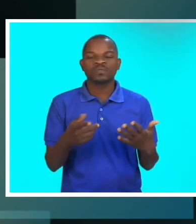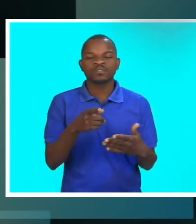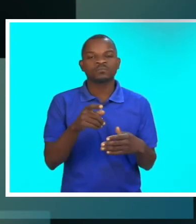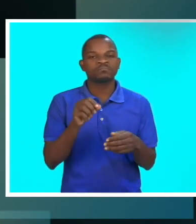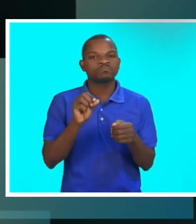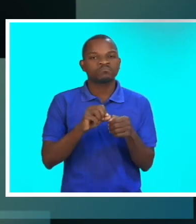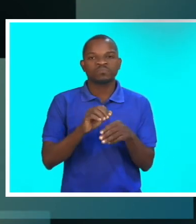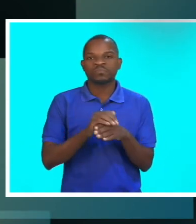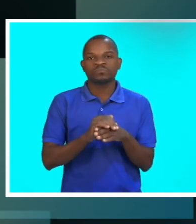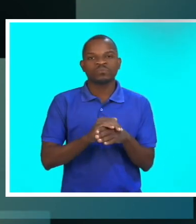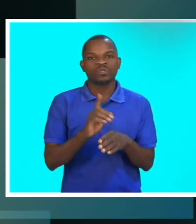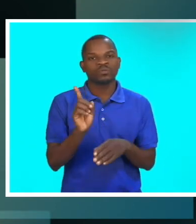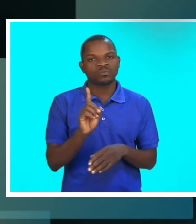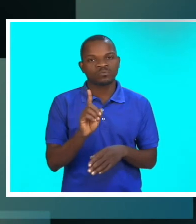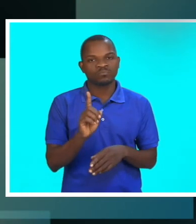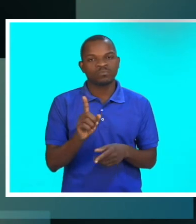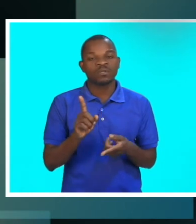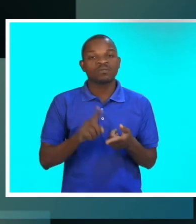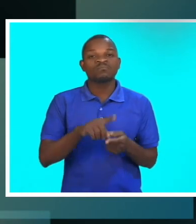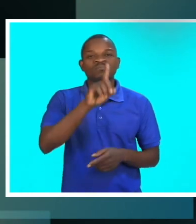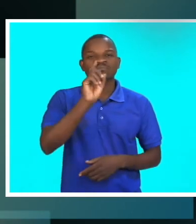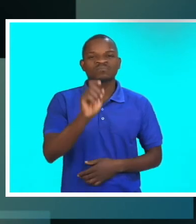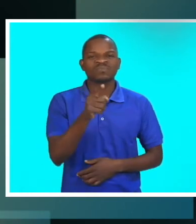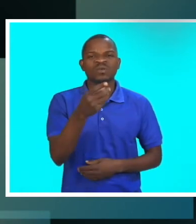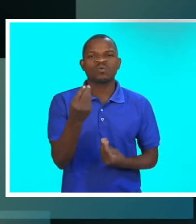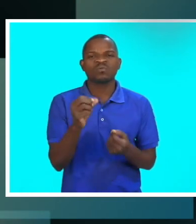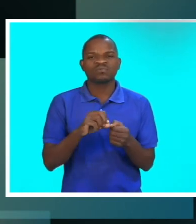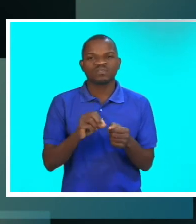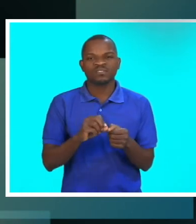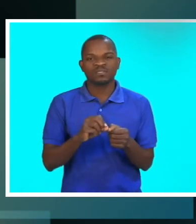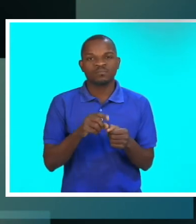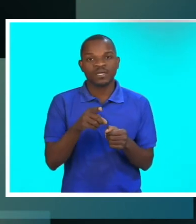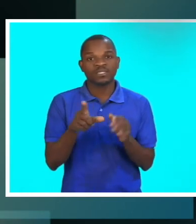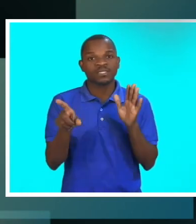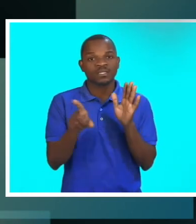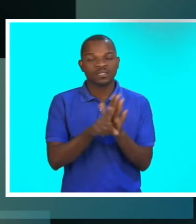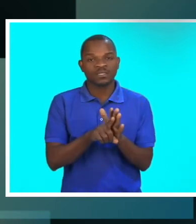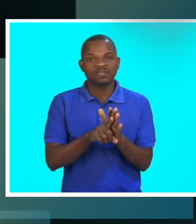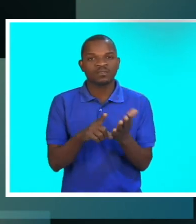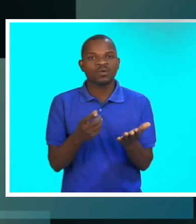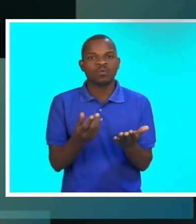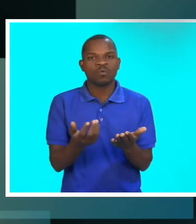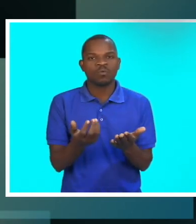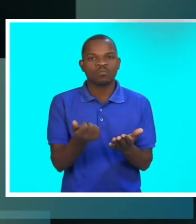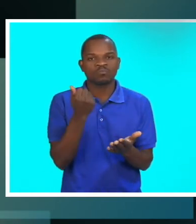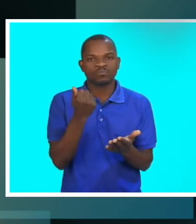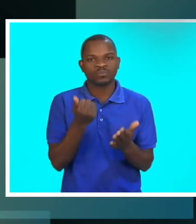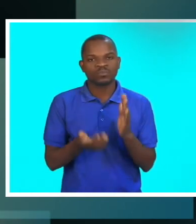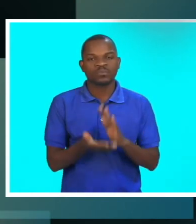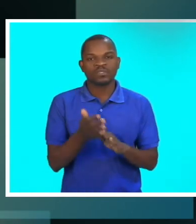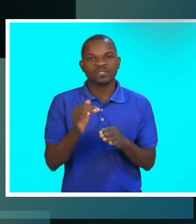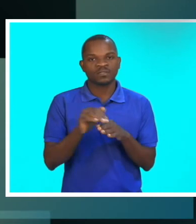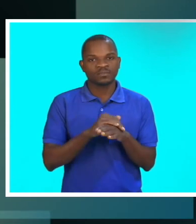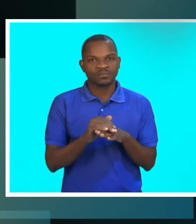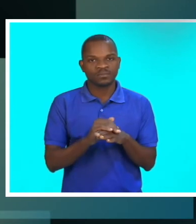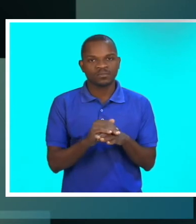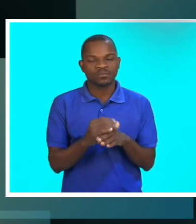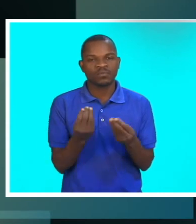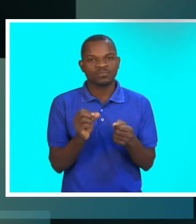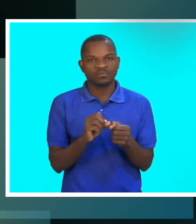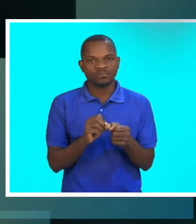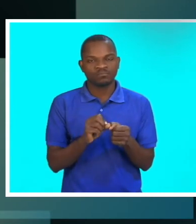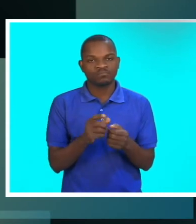Sendo assim, o que acha que deve ser feito para que essas mesmas leis sejam implementadas na sua plenitude? Eu acho